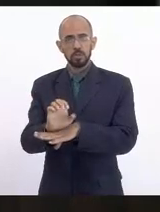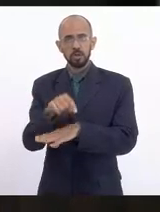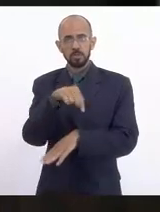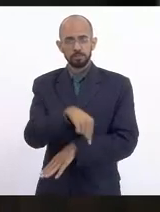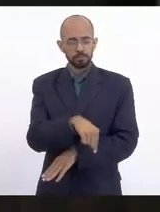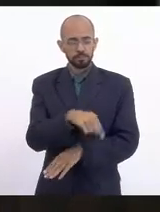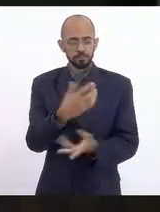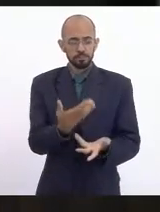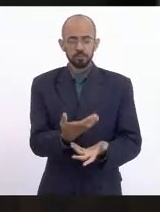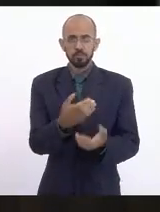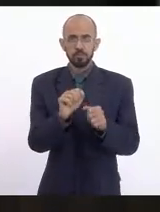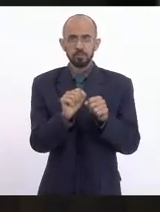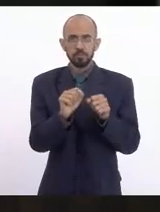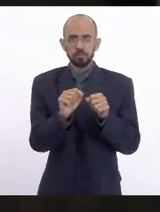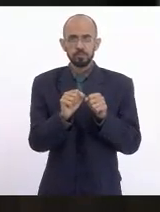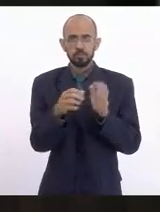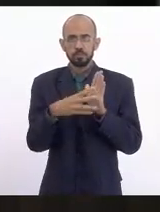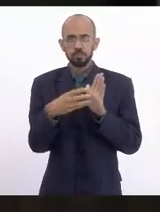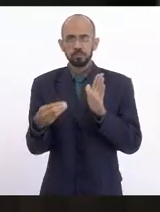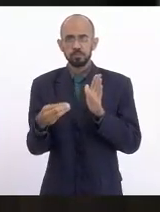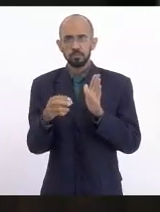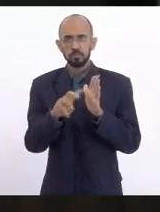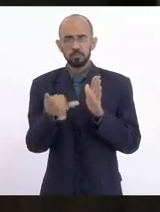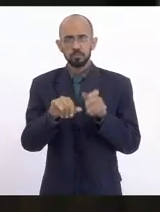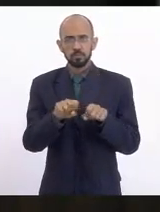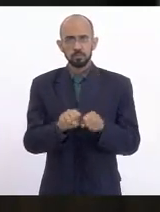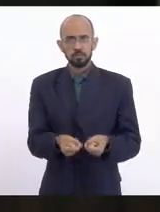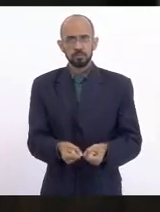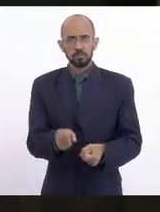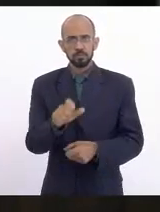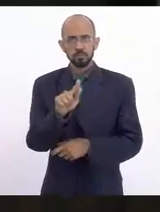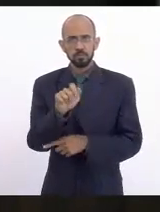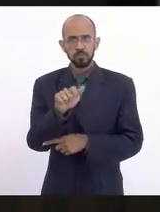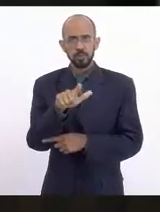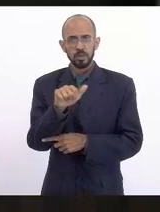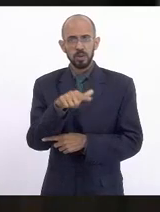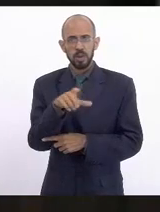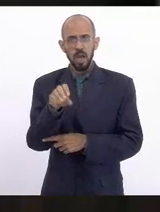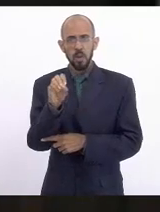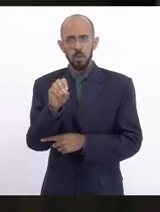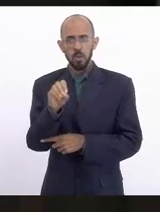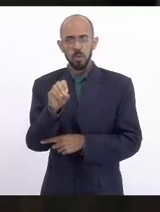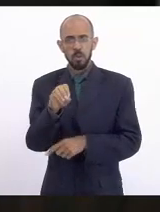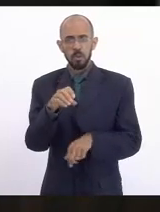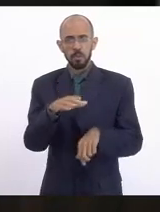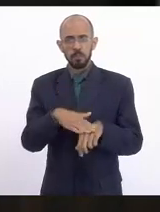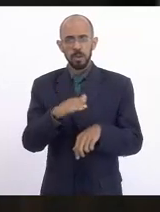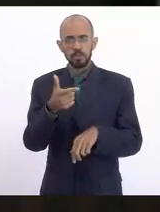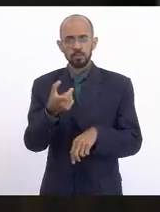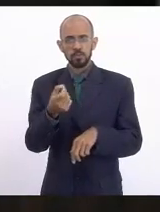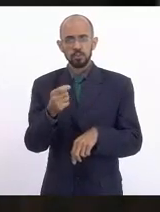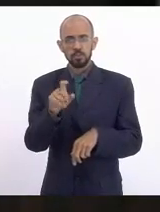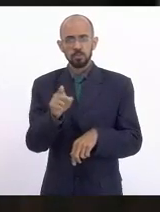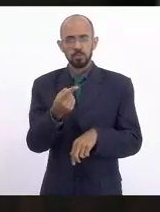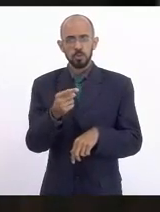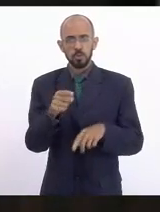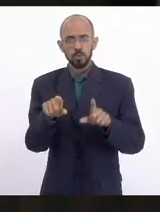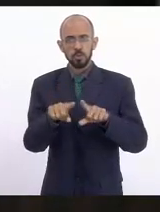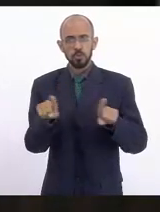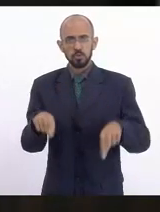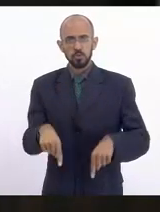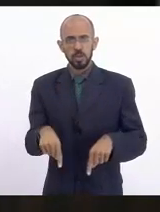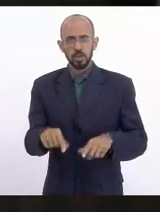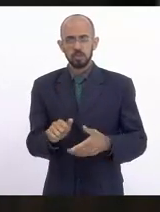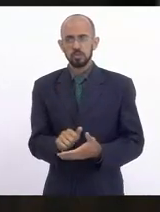aqui eles querem fazer uma modelagem que vai ter Brown Galeão mais de 20 mil empregos e nós vamos perder o hobby aqui